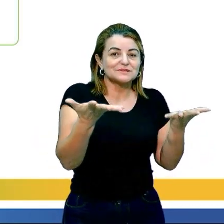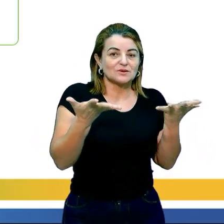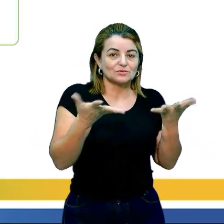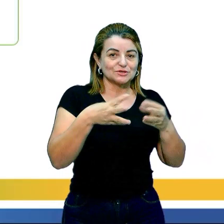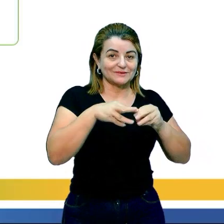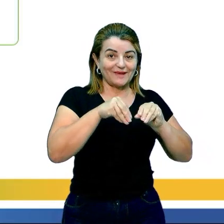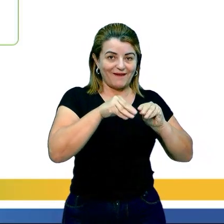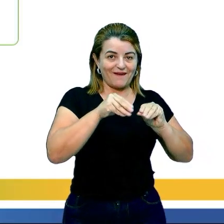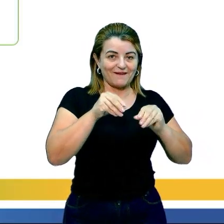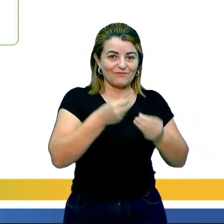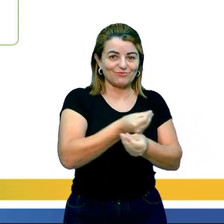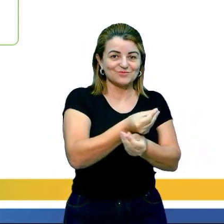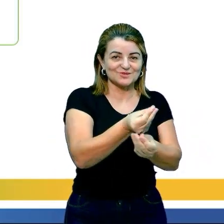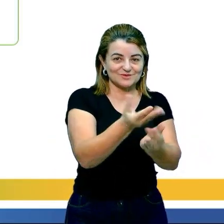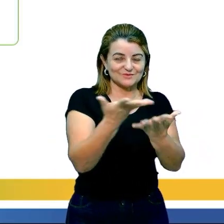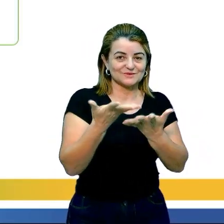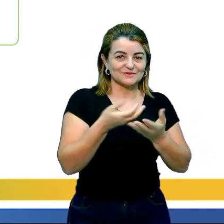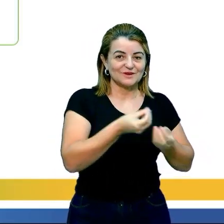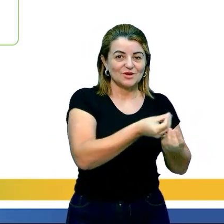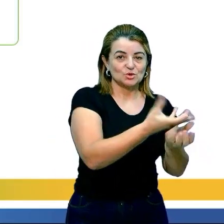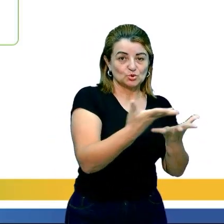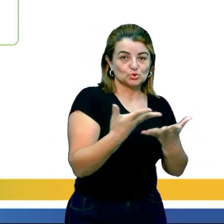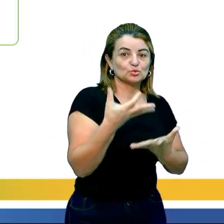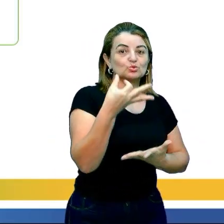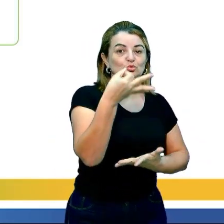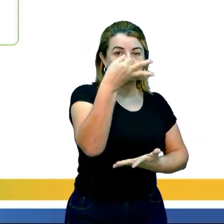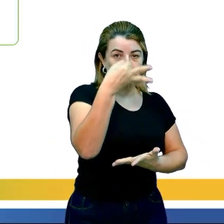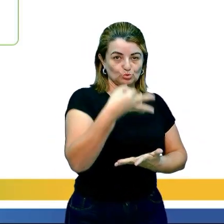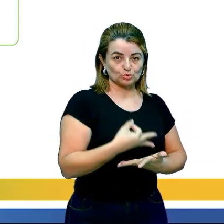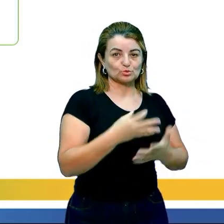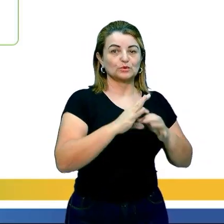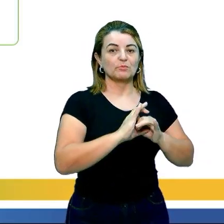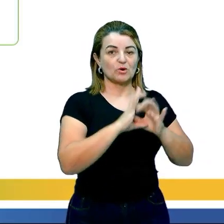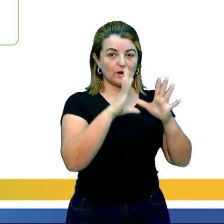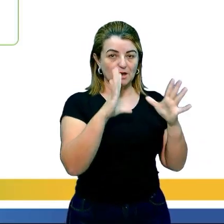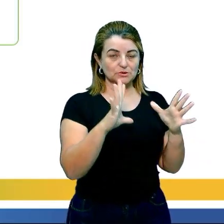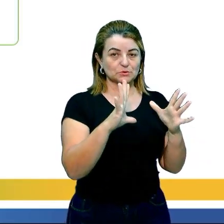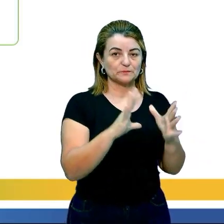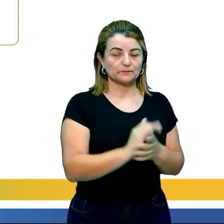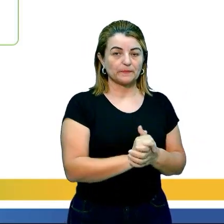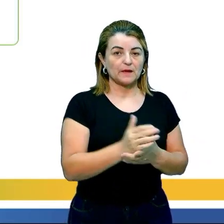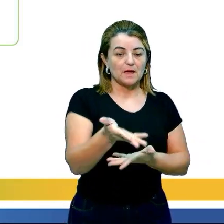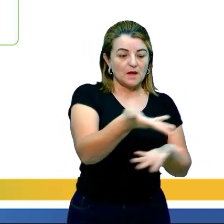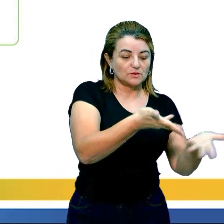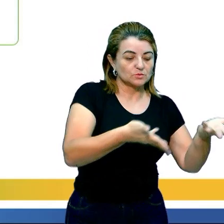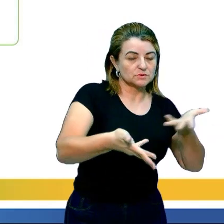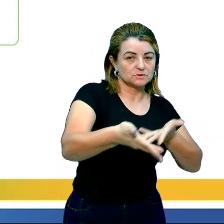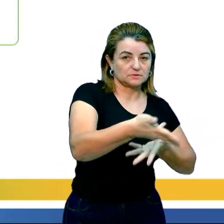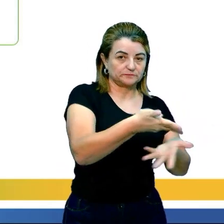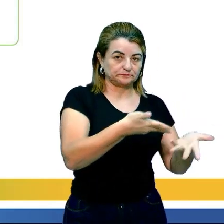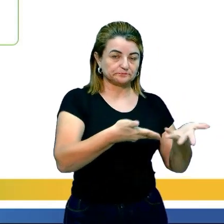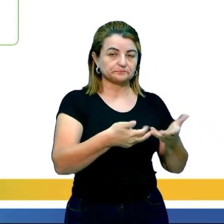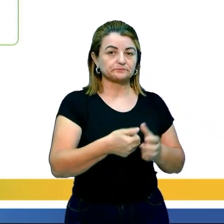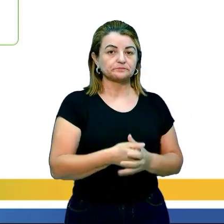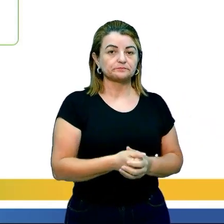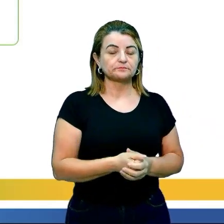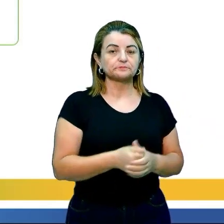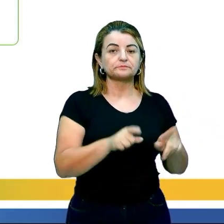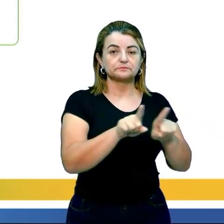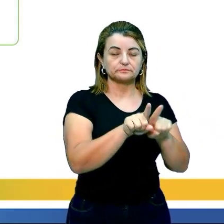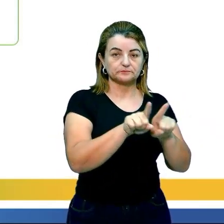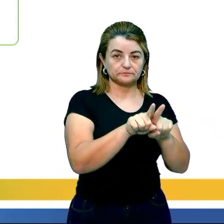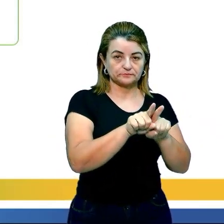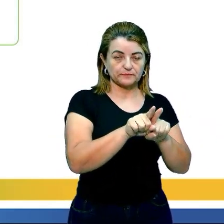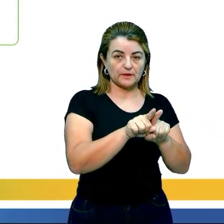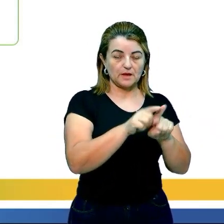distribuição de uma forma mais justa mais democrática né entre os eupátridas e também nós temos